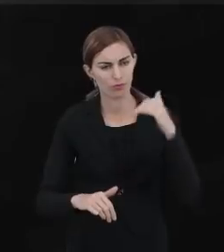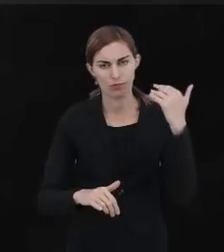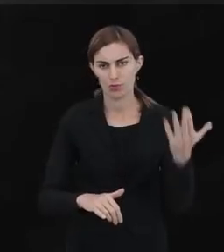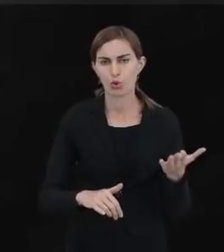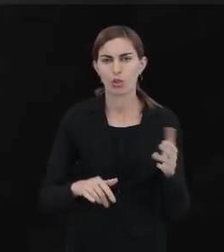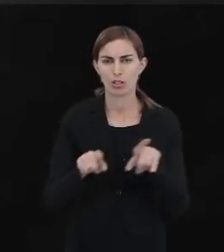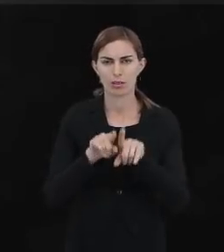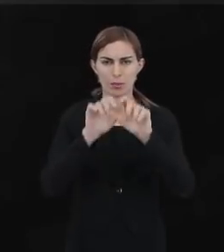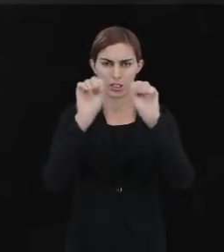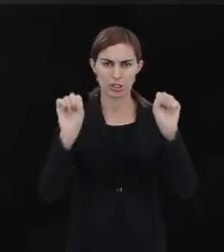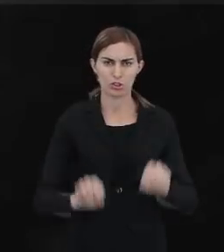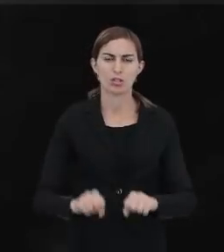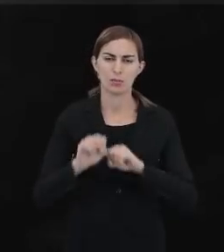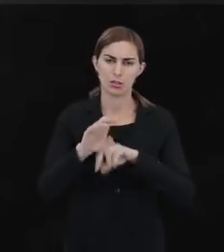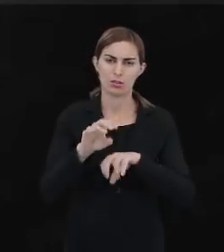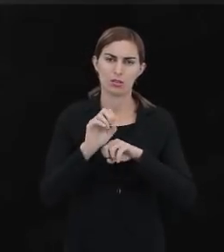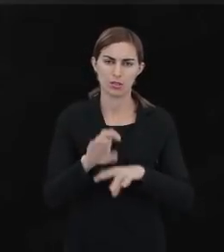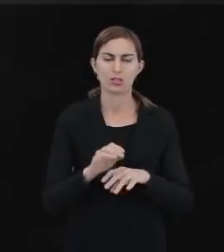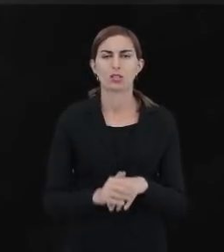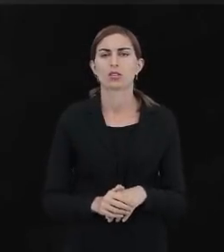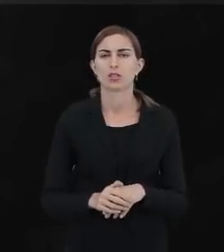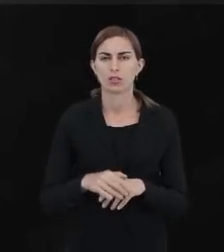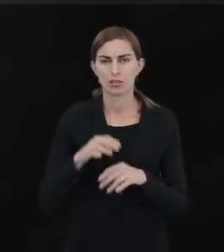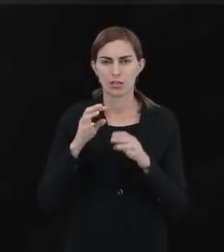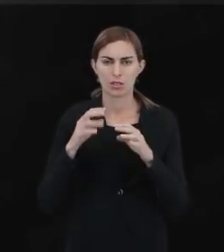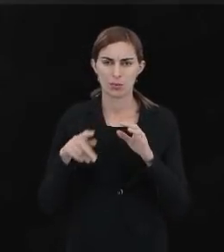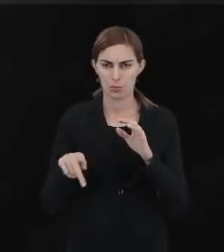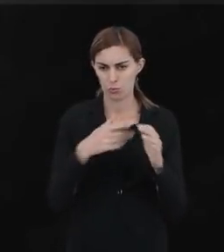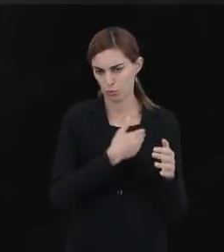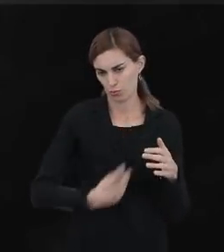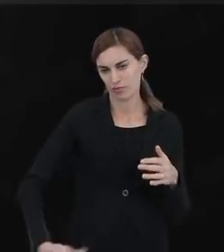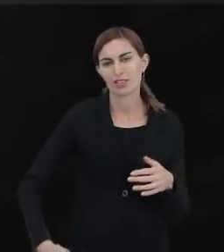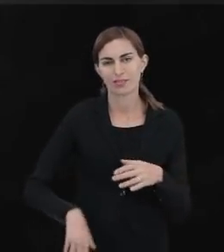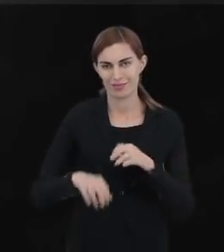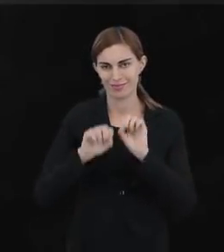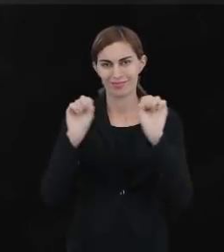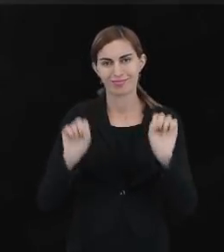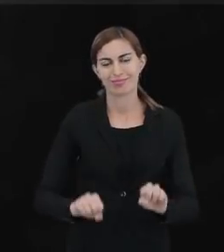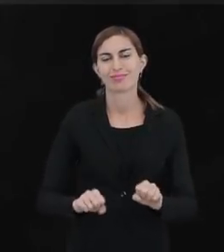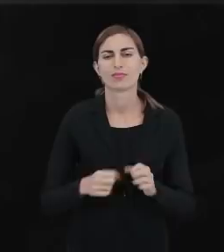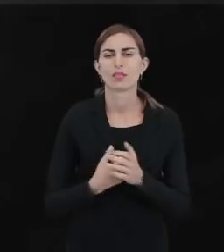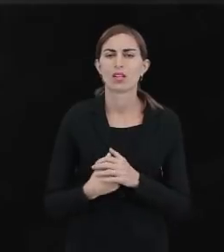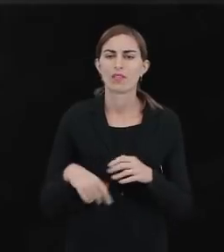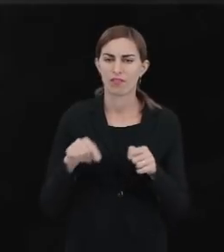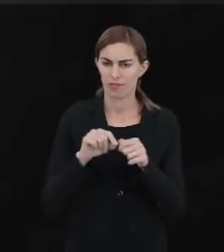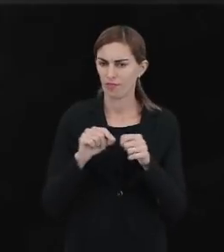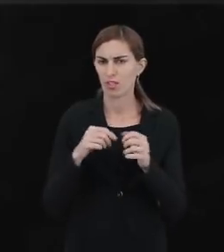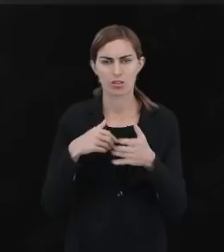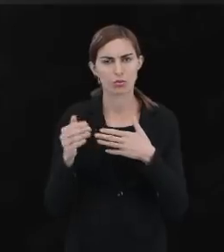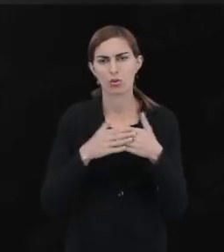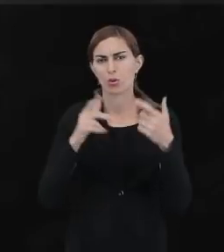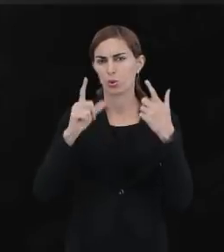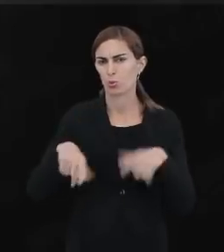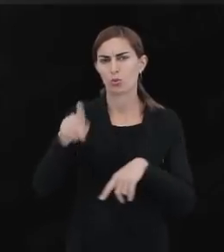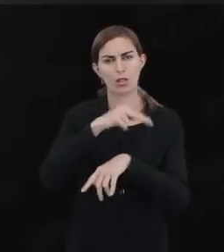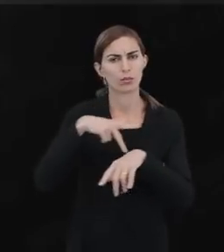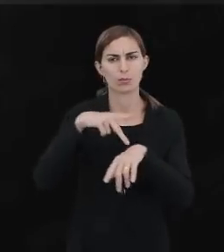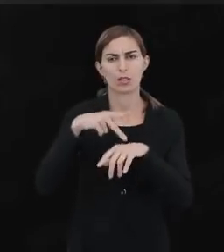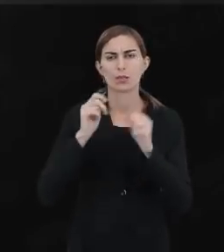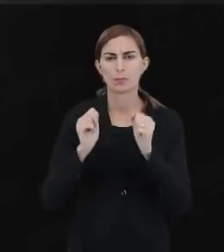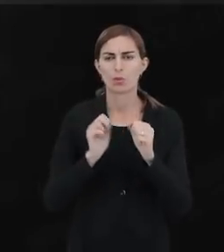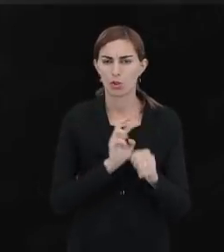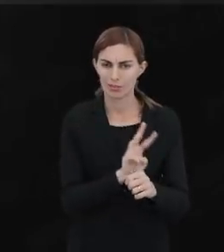pelo sistema de ensino pelas redes públicas de ensino é que fazem com que em qualquer parte do país eu posso acessar os resultados